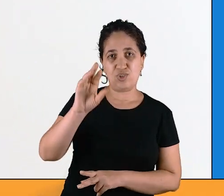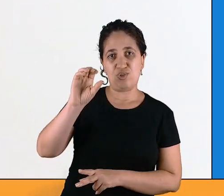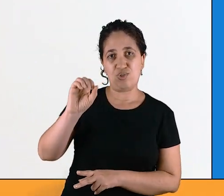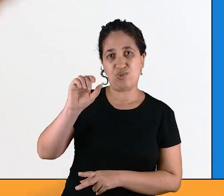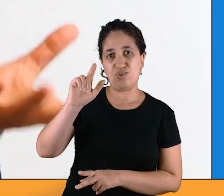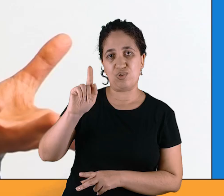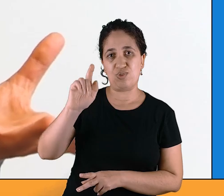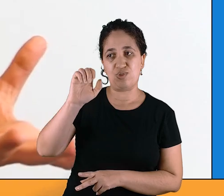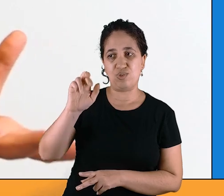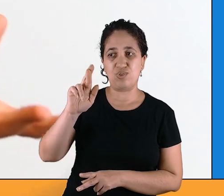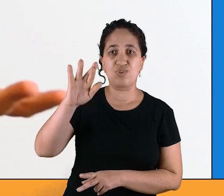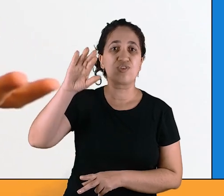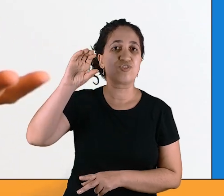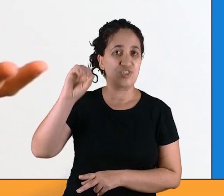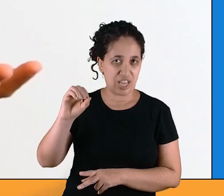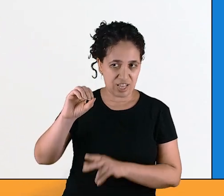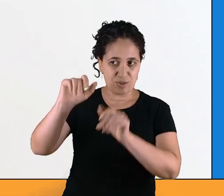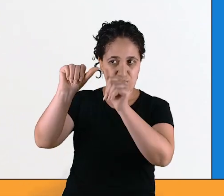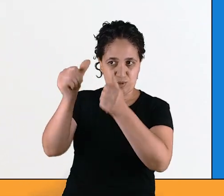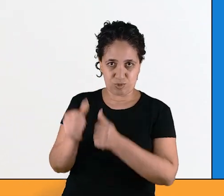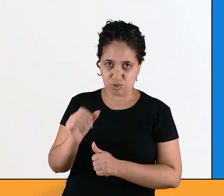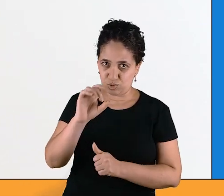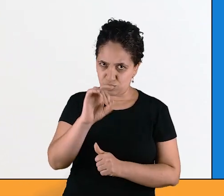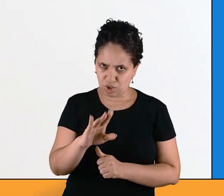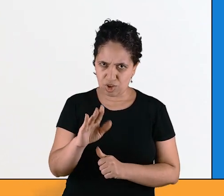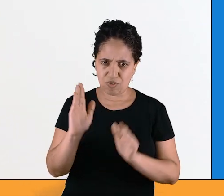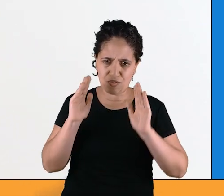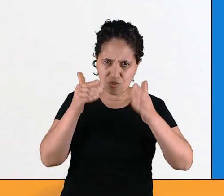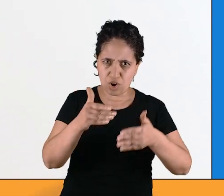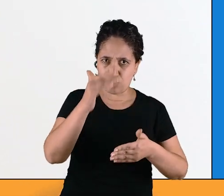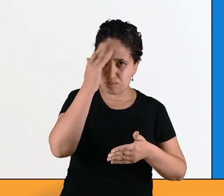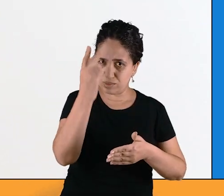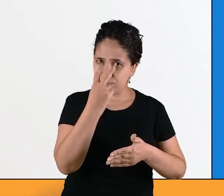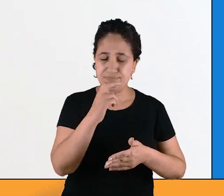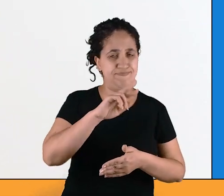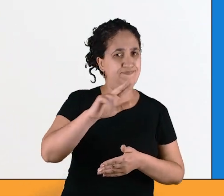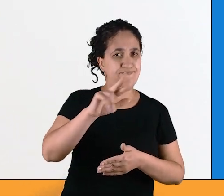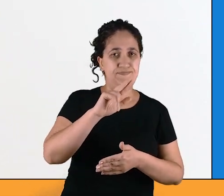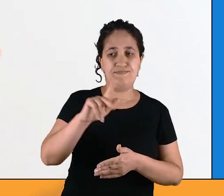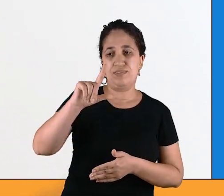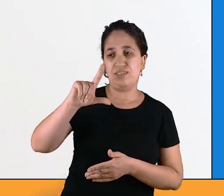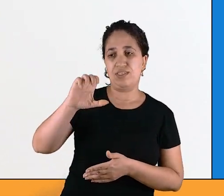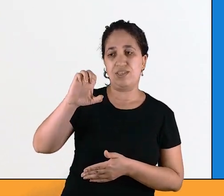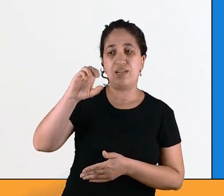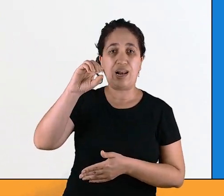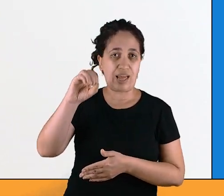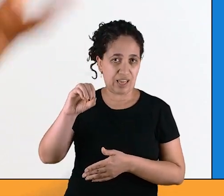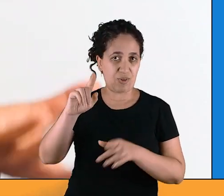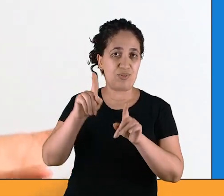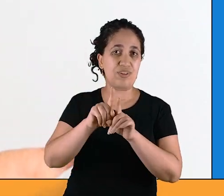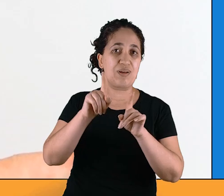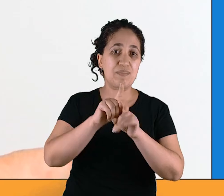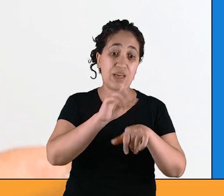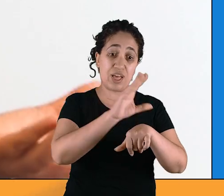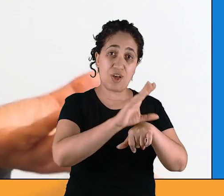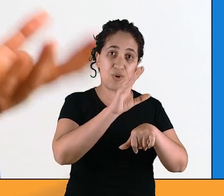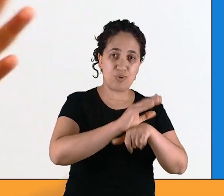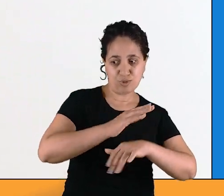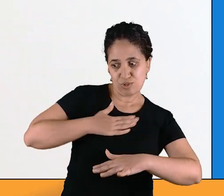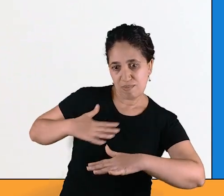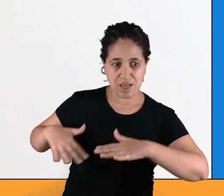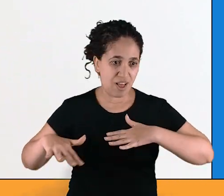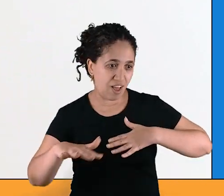Rogério Ratão dá curso de escultura, não só para pessoas com deficiência visual, né? O Léo Castilho, ele ministra o curso